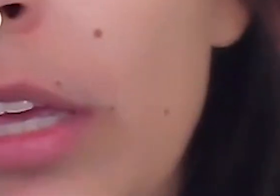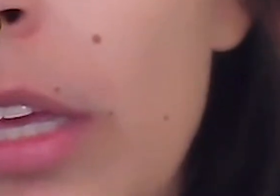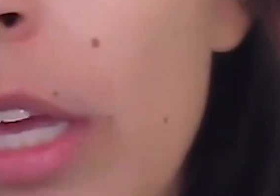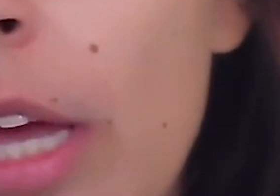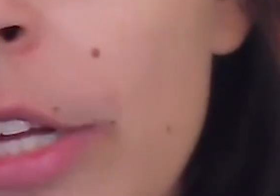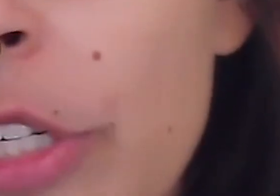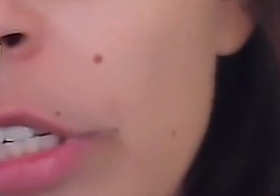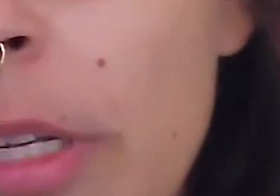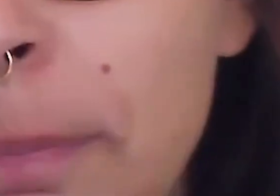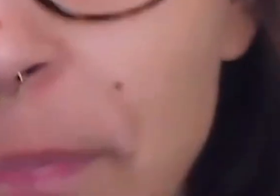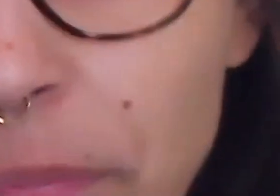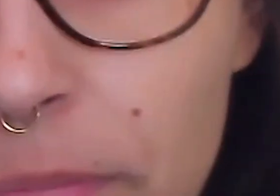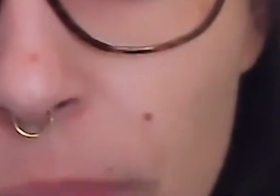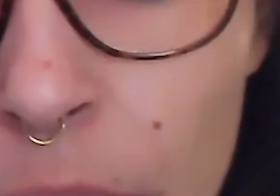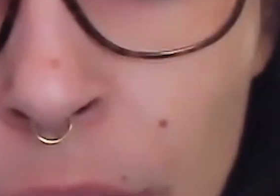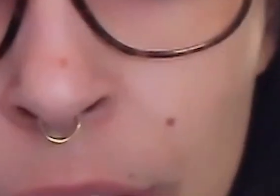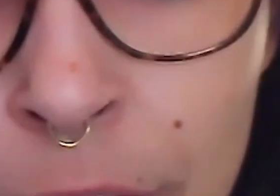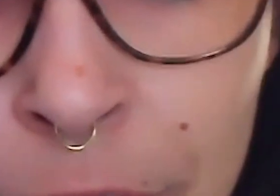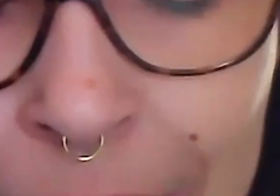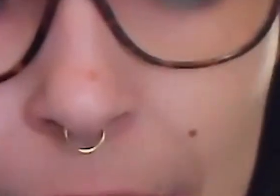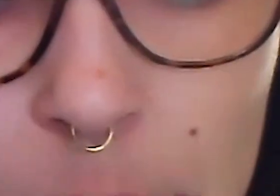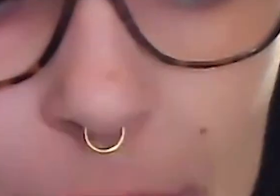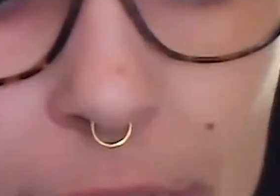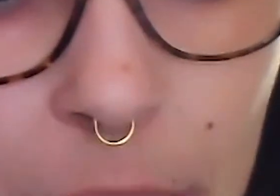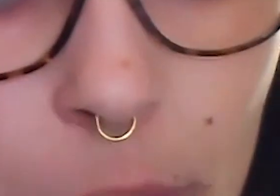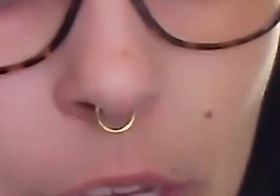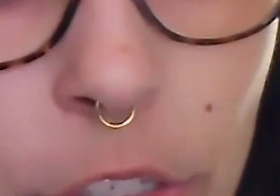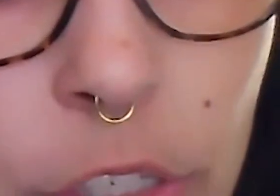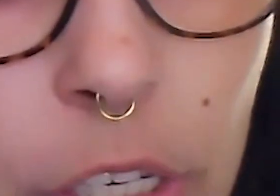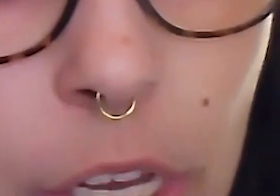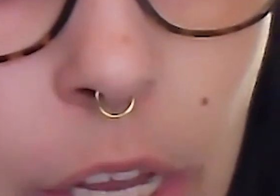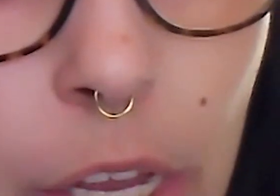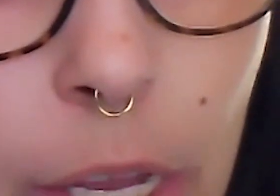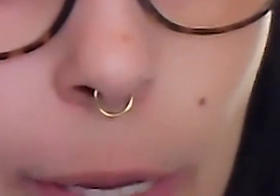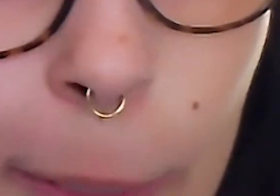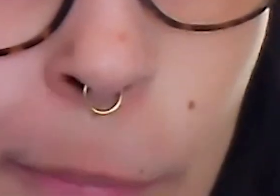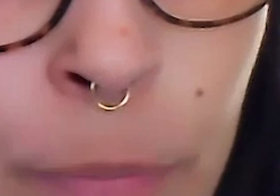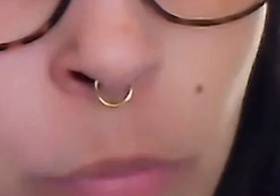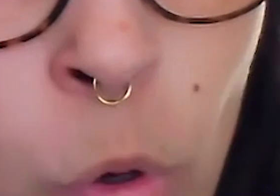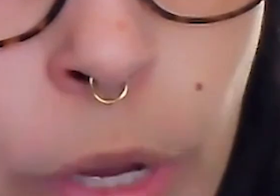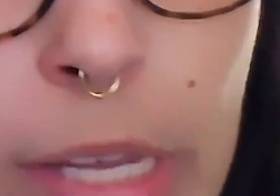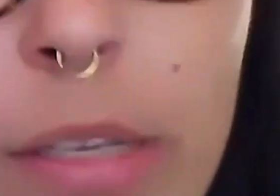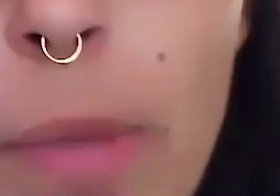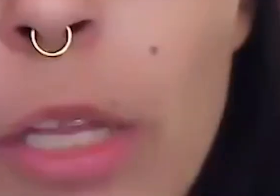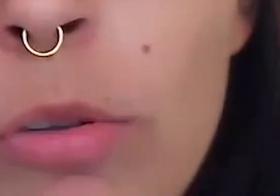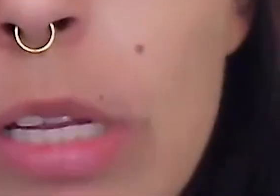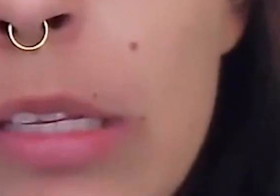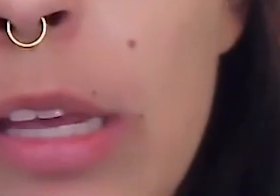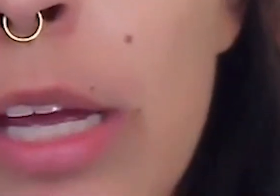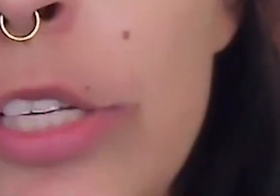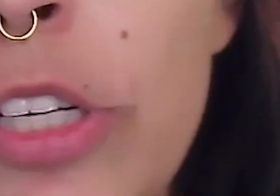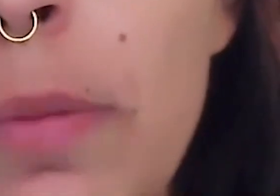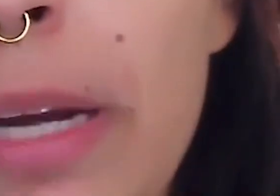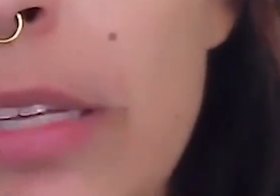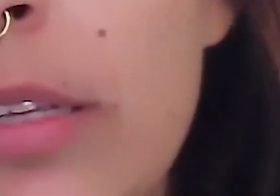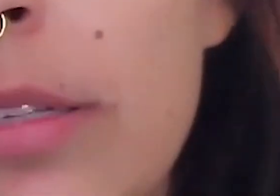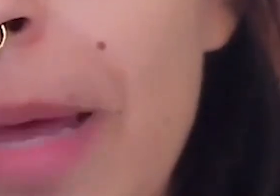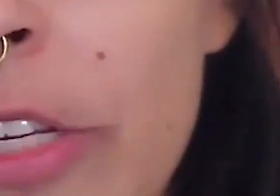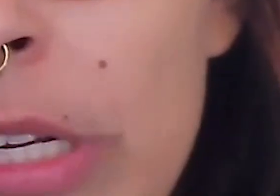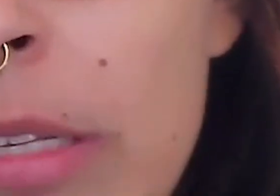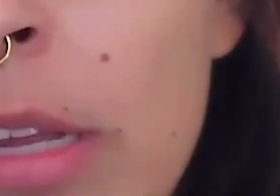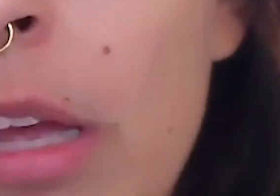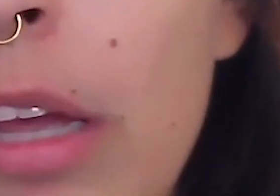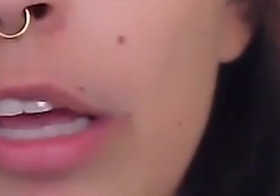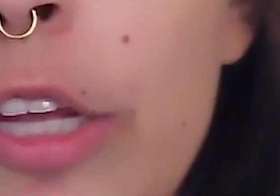e a gente traz basicamente eh conhecimentos acerca de Perícias